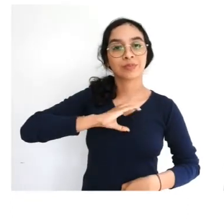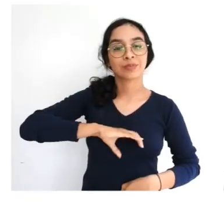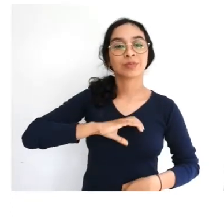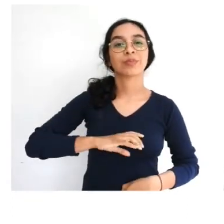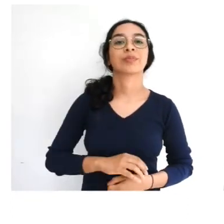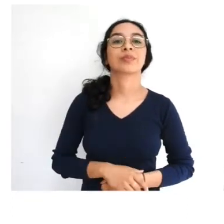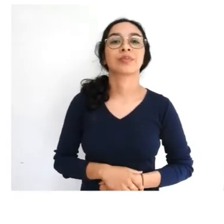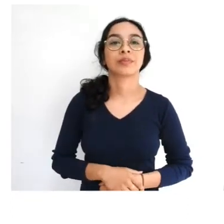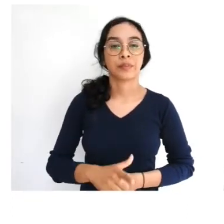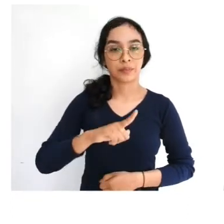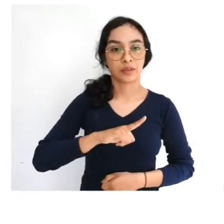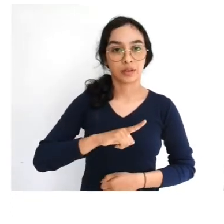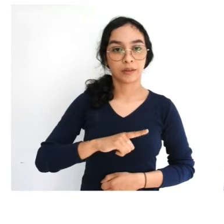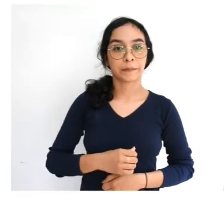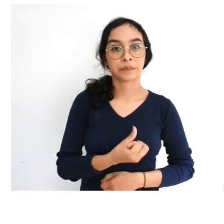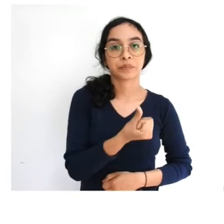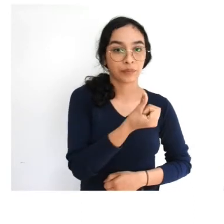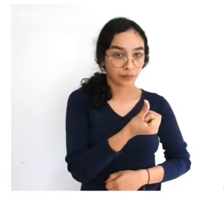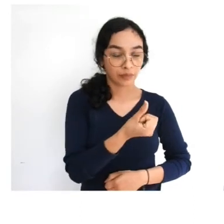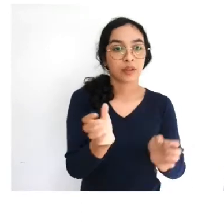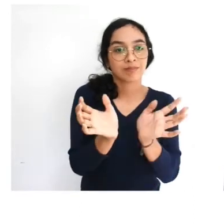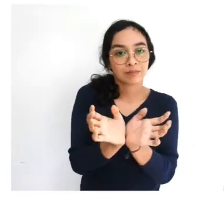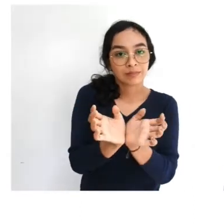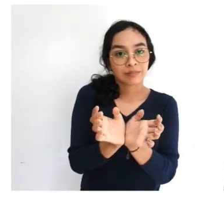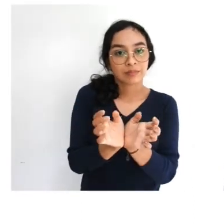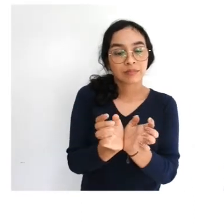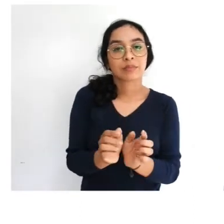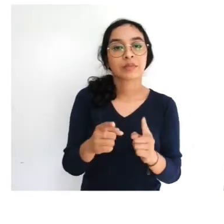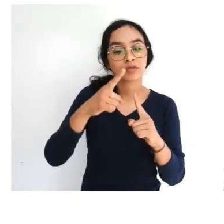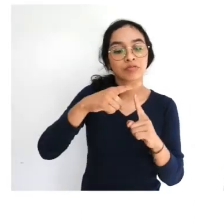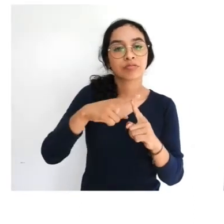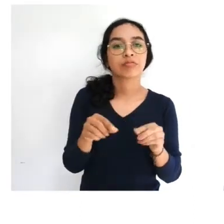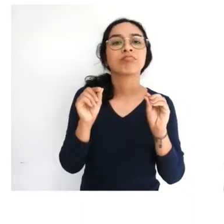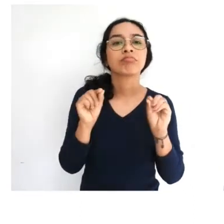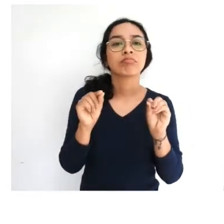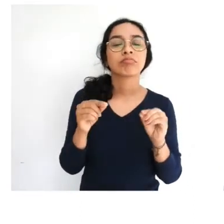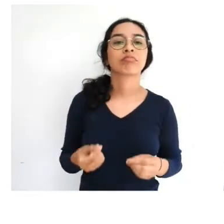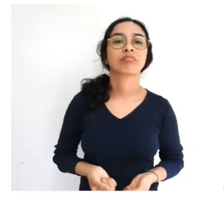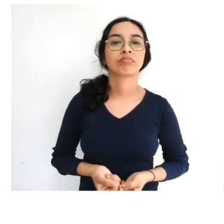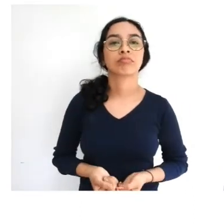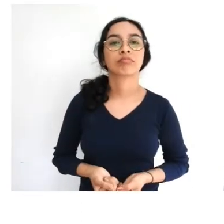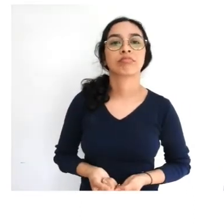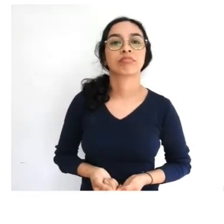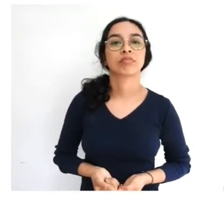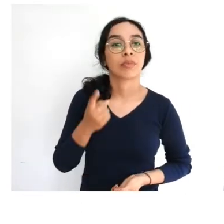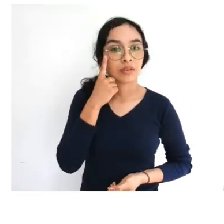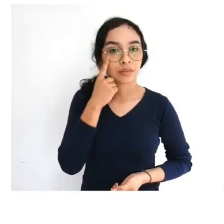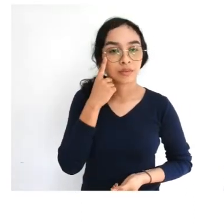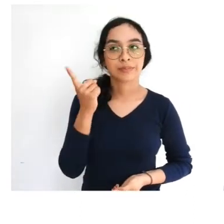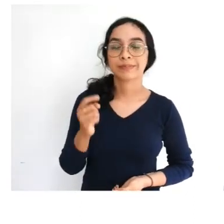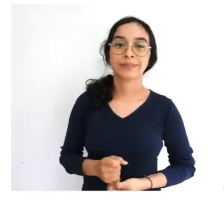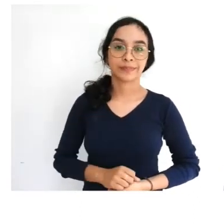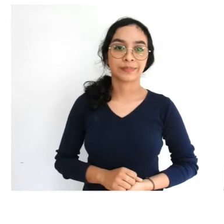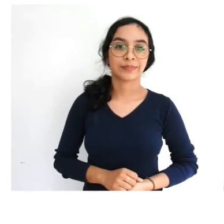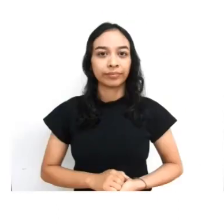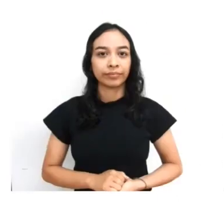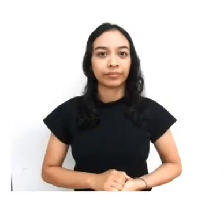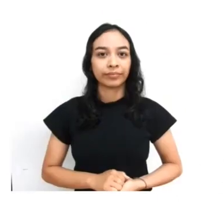E existem 6 casos. Quais são estes casos?